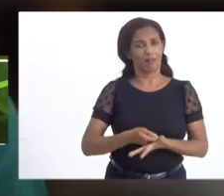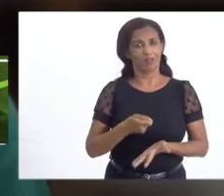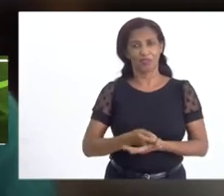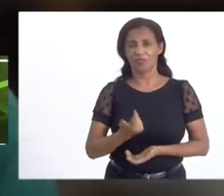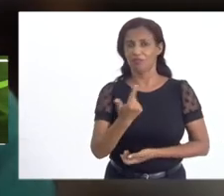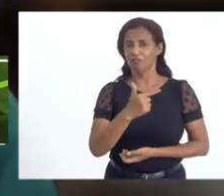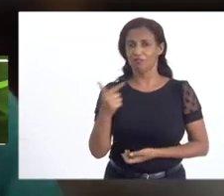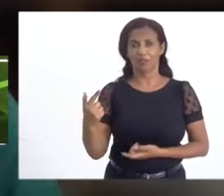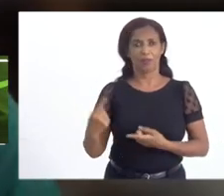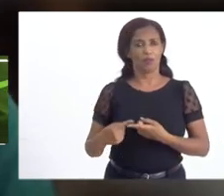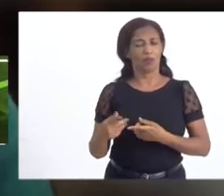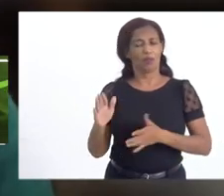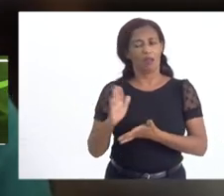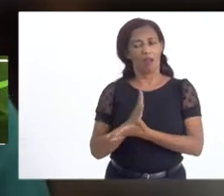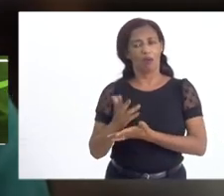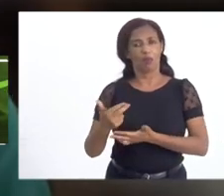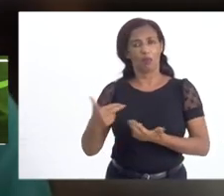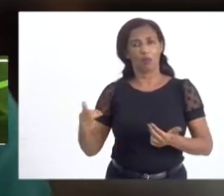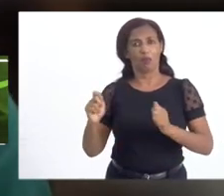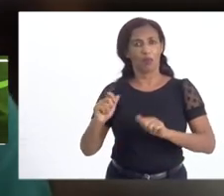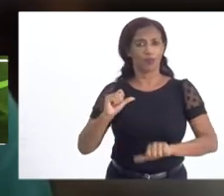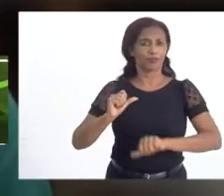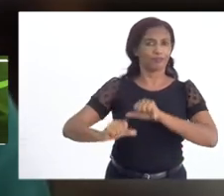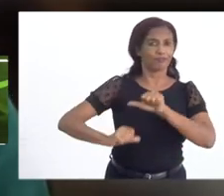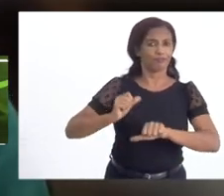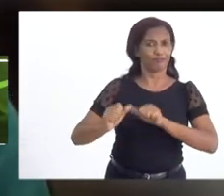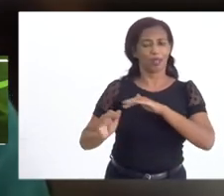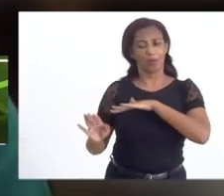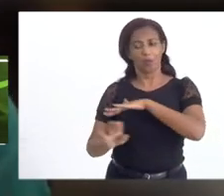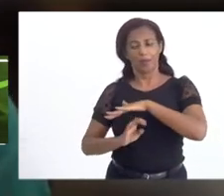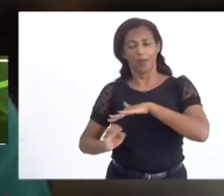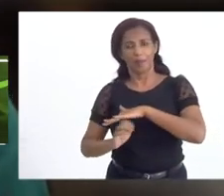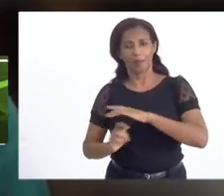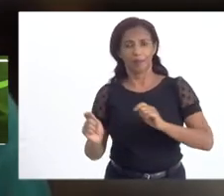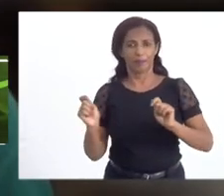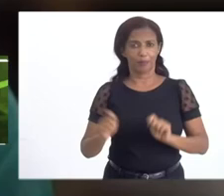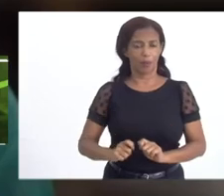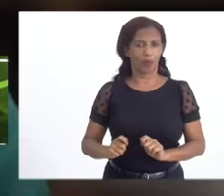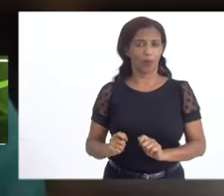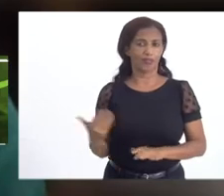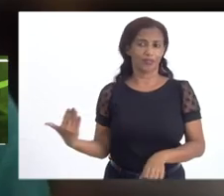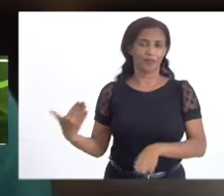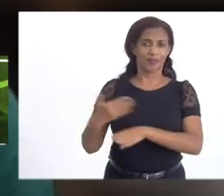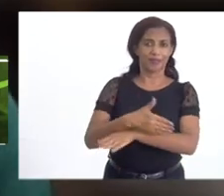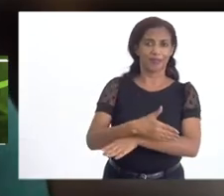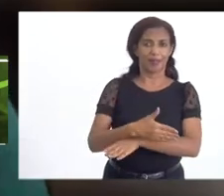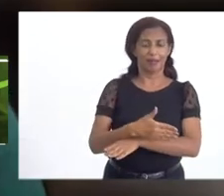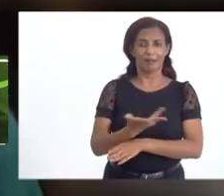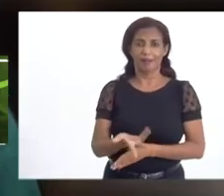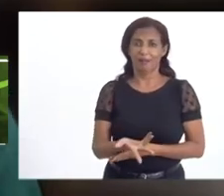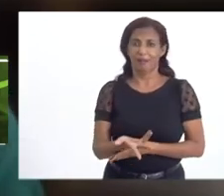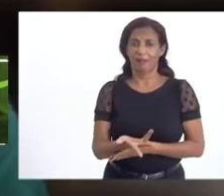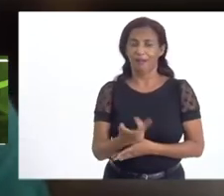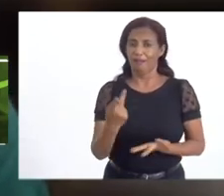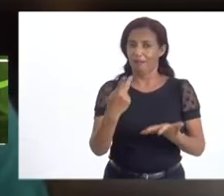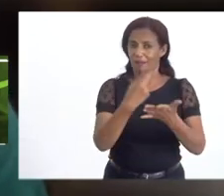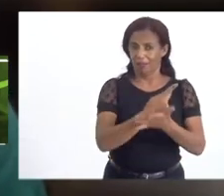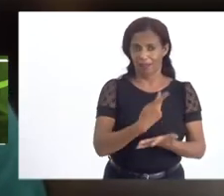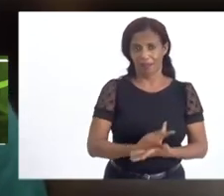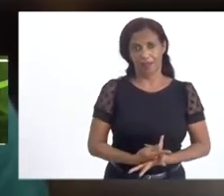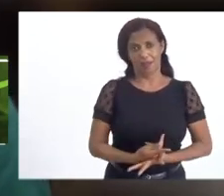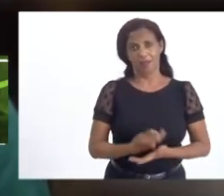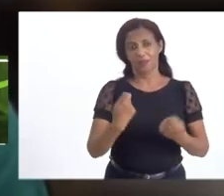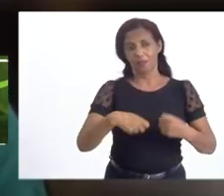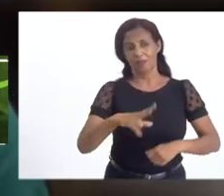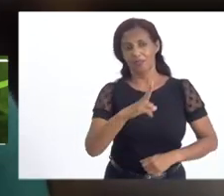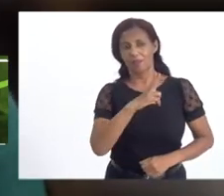garantido, porque alguma coisa pode acontecer, alguma empresa estatal pode entrar num mercado que deveria ser